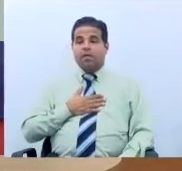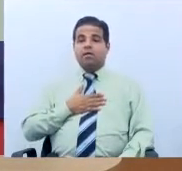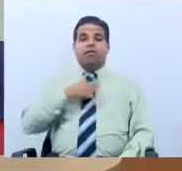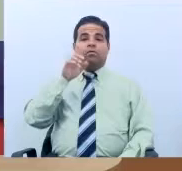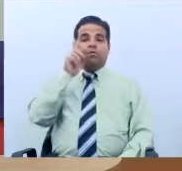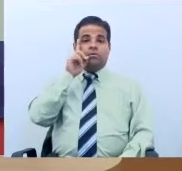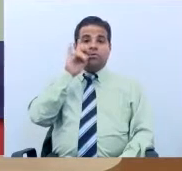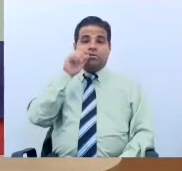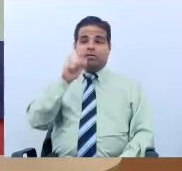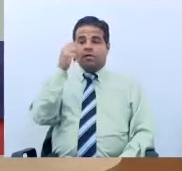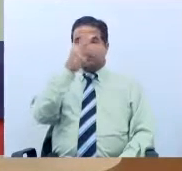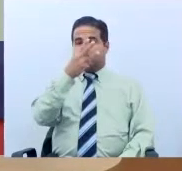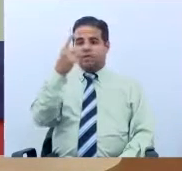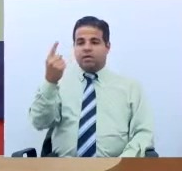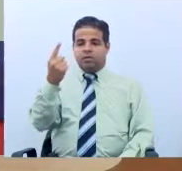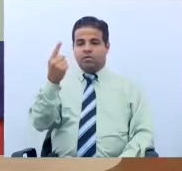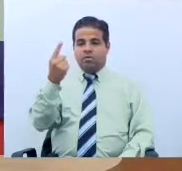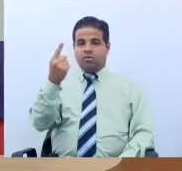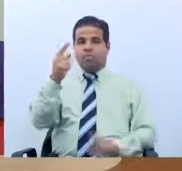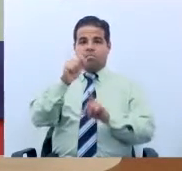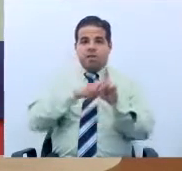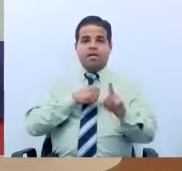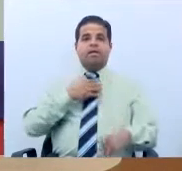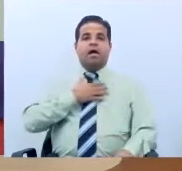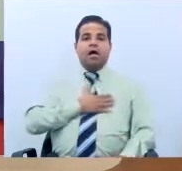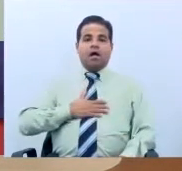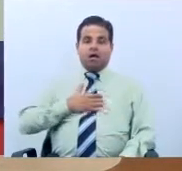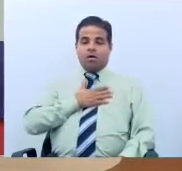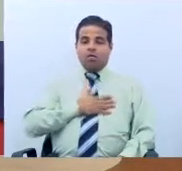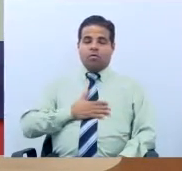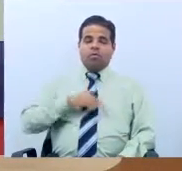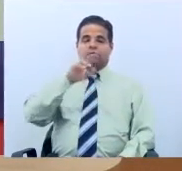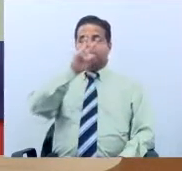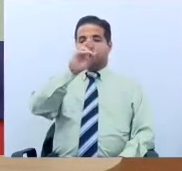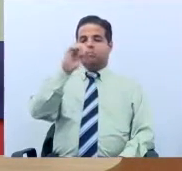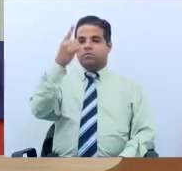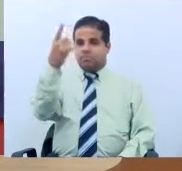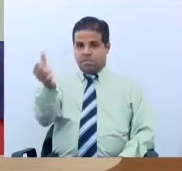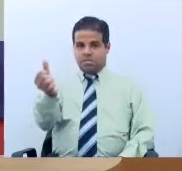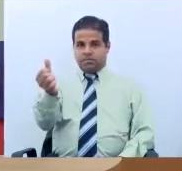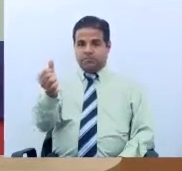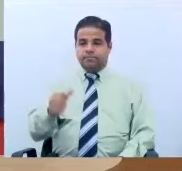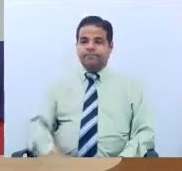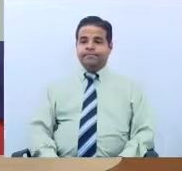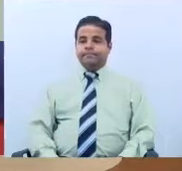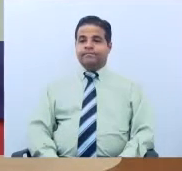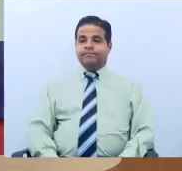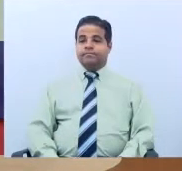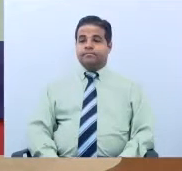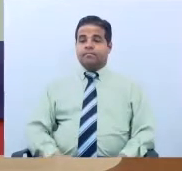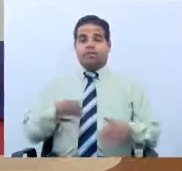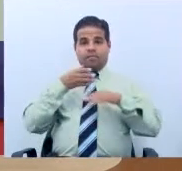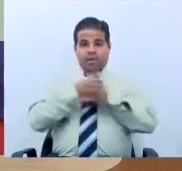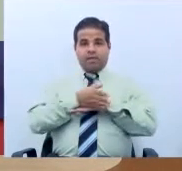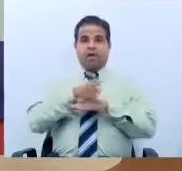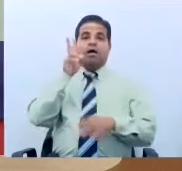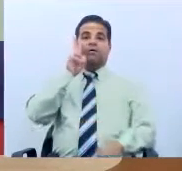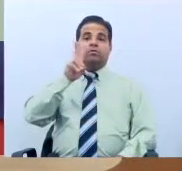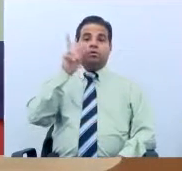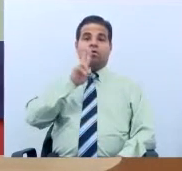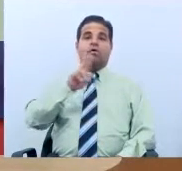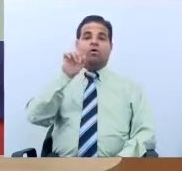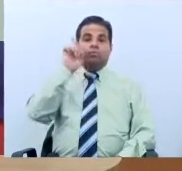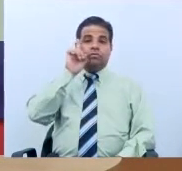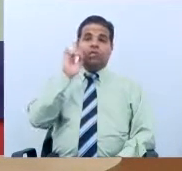dia 31 de agosto de 2016 vai entrar para a história como um dia